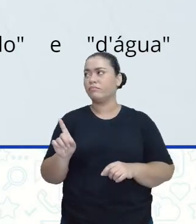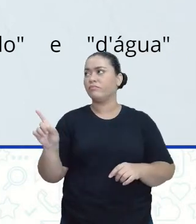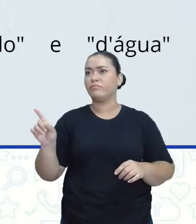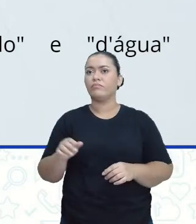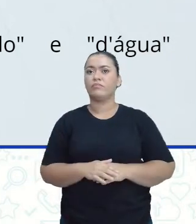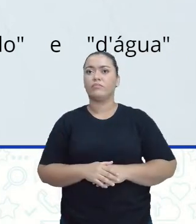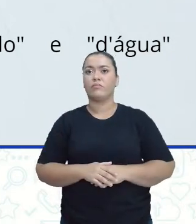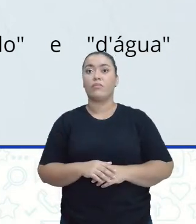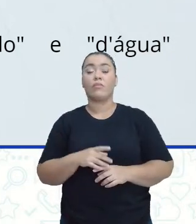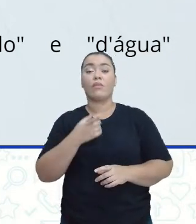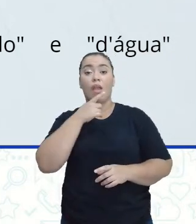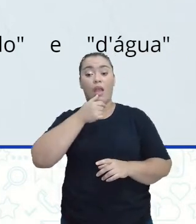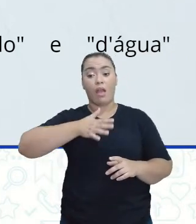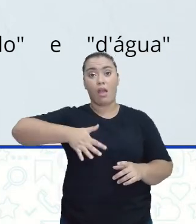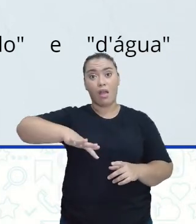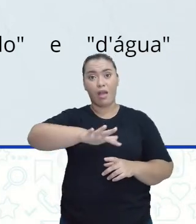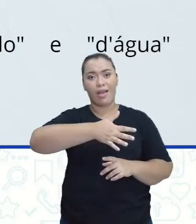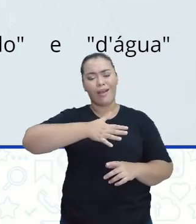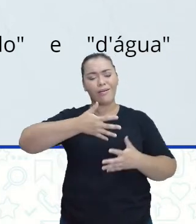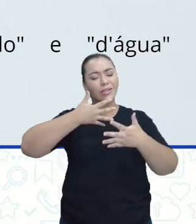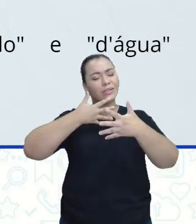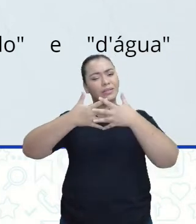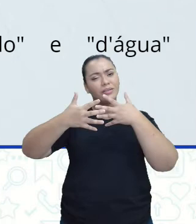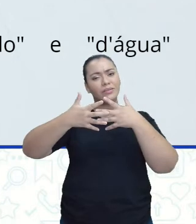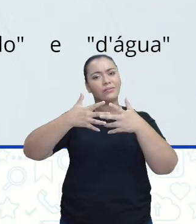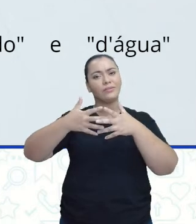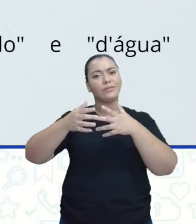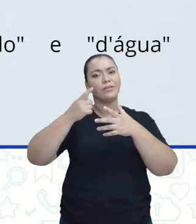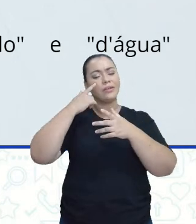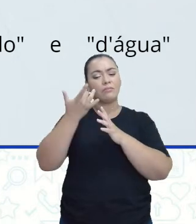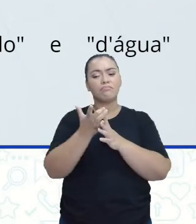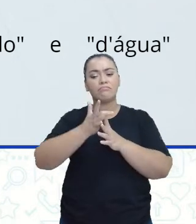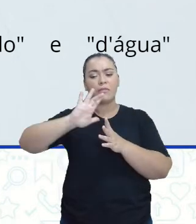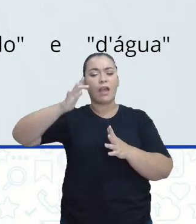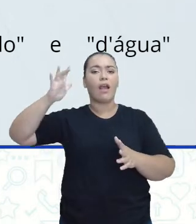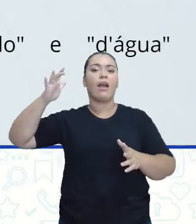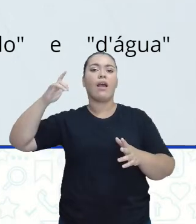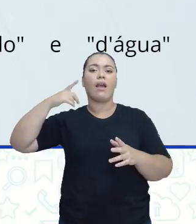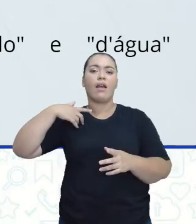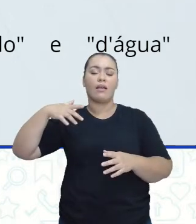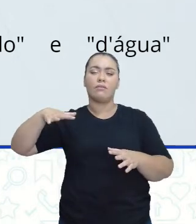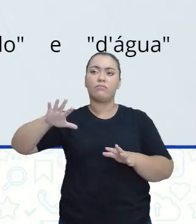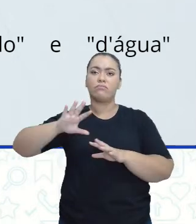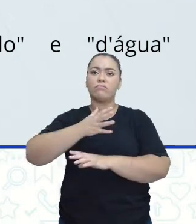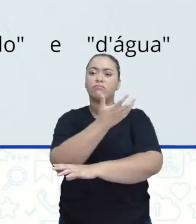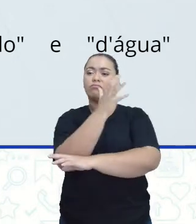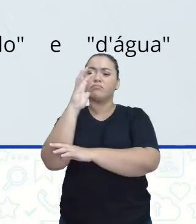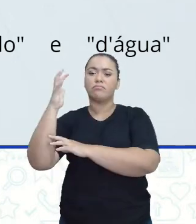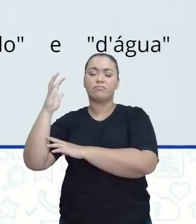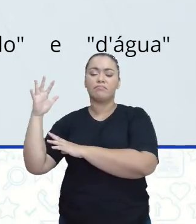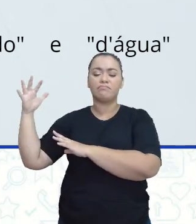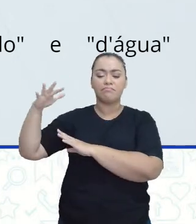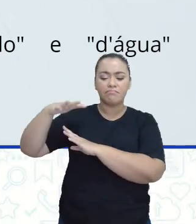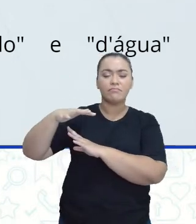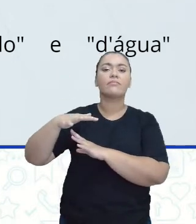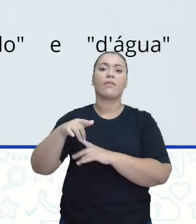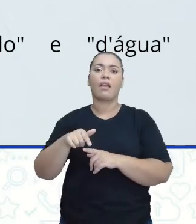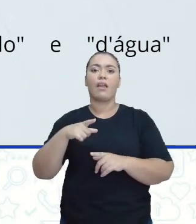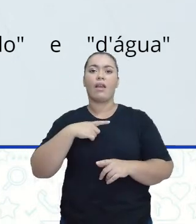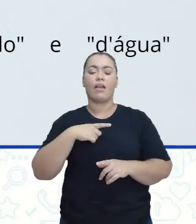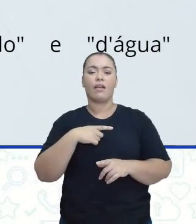lago é translúcido e reflete toda a paisagem como um nítido espelho d'água. Então, a gente tem aqui